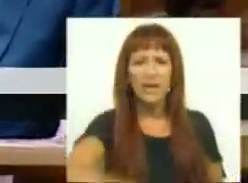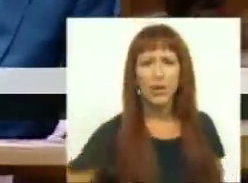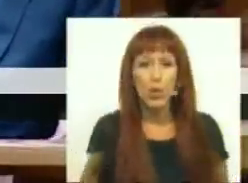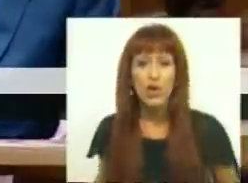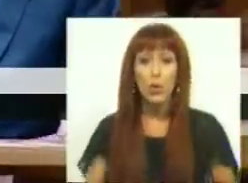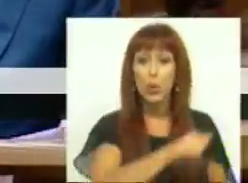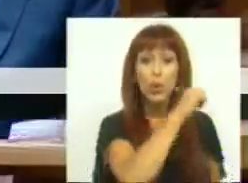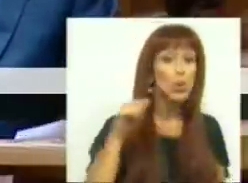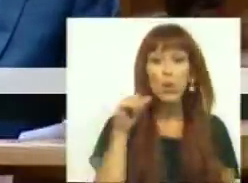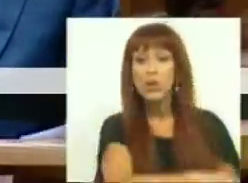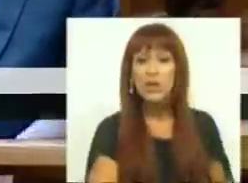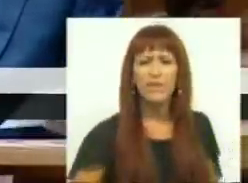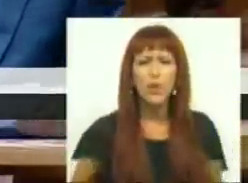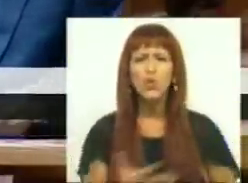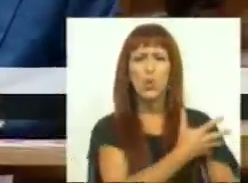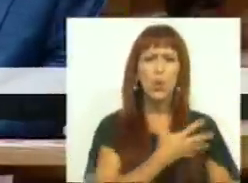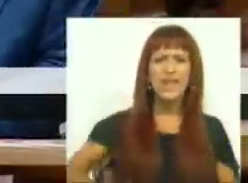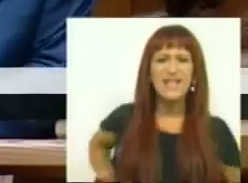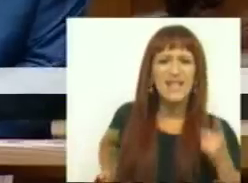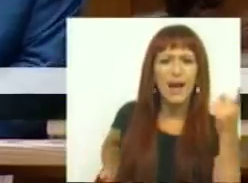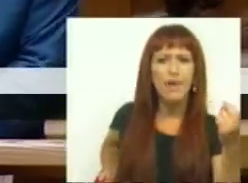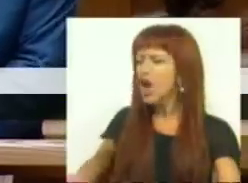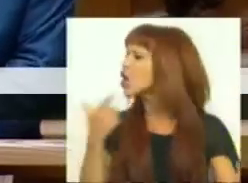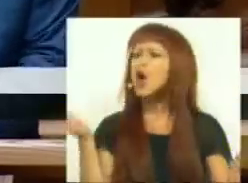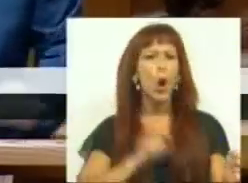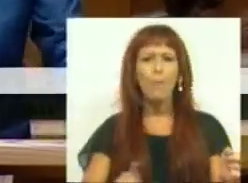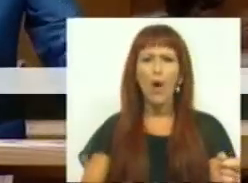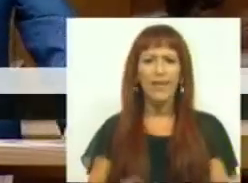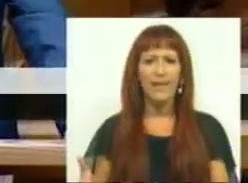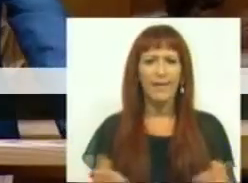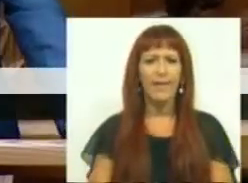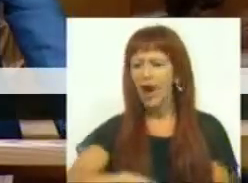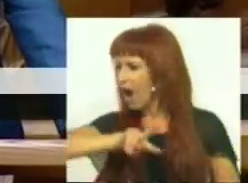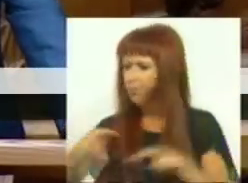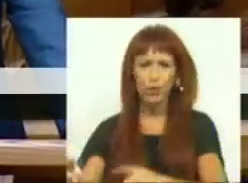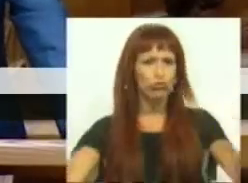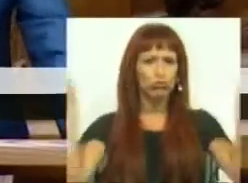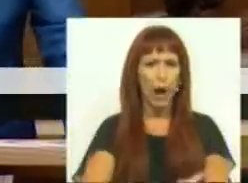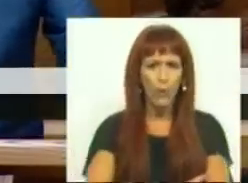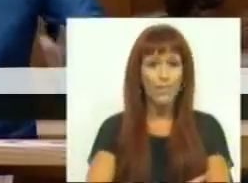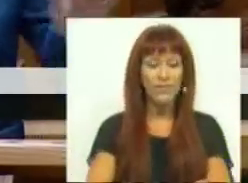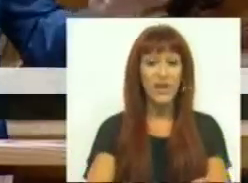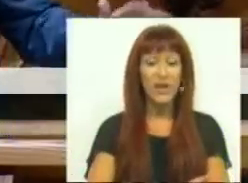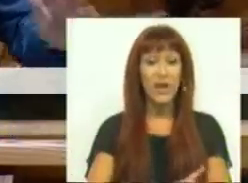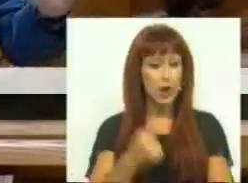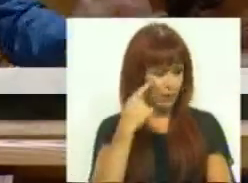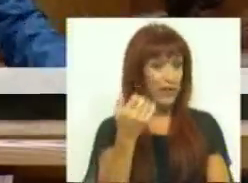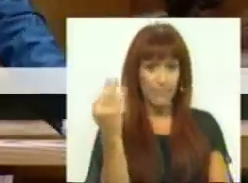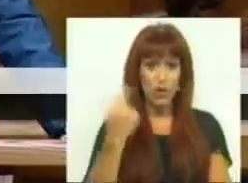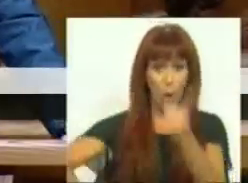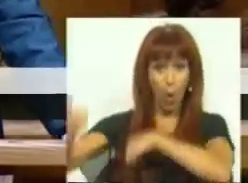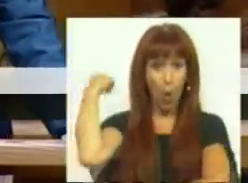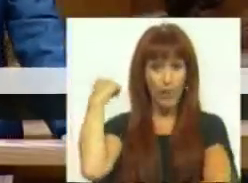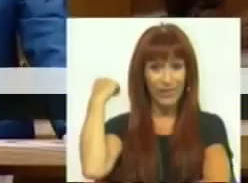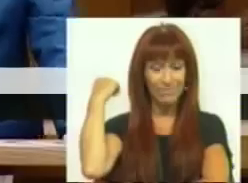o sacrifício, o desemprego não podem ser a alternativa. E todos reparamos, aliás,